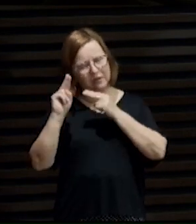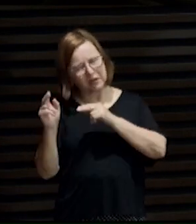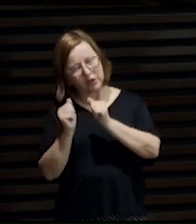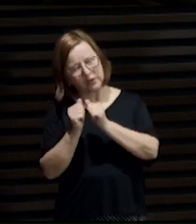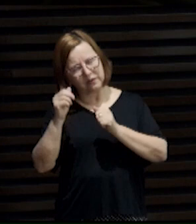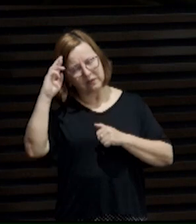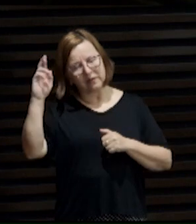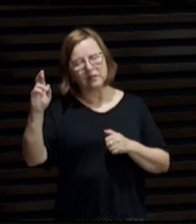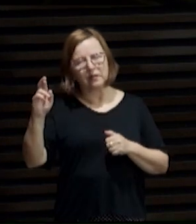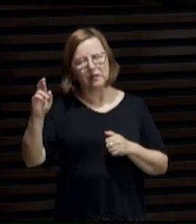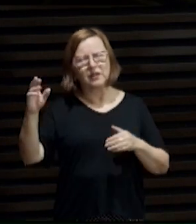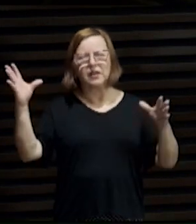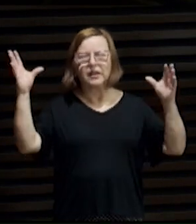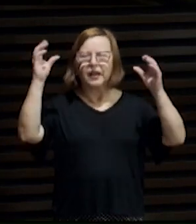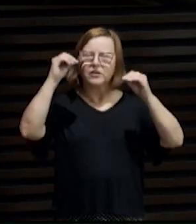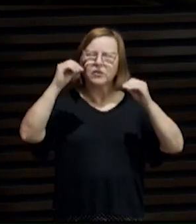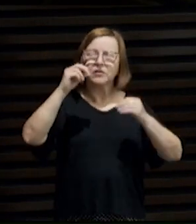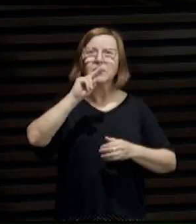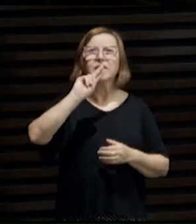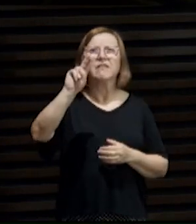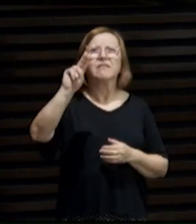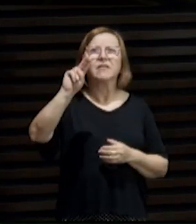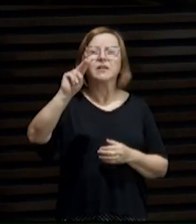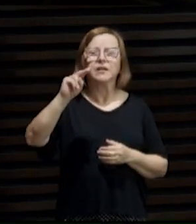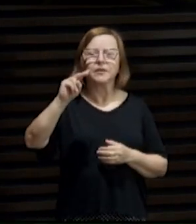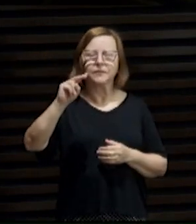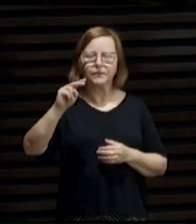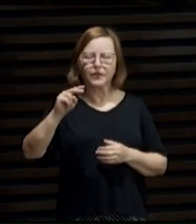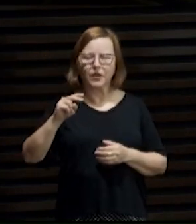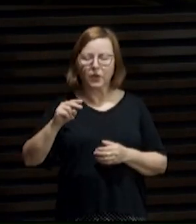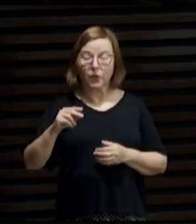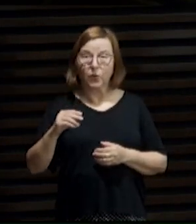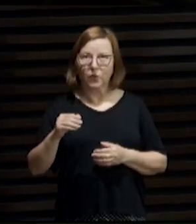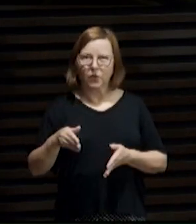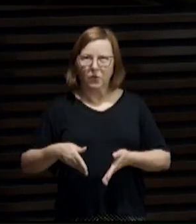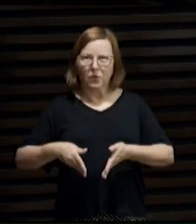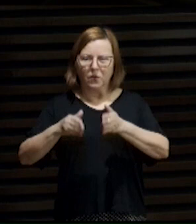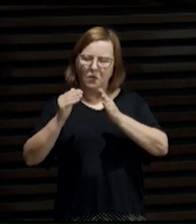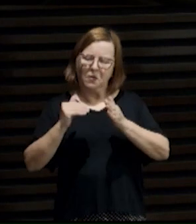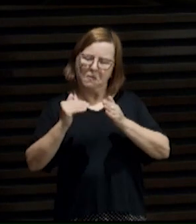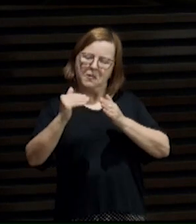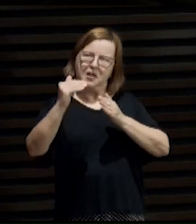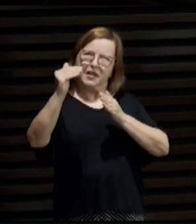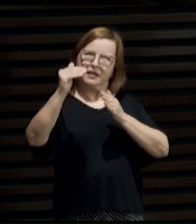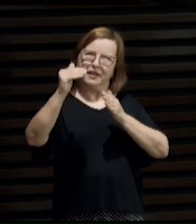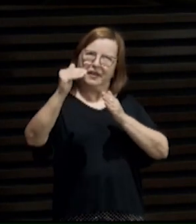vê? Uma escada que ligava ele aos céus, e subiam e desciam anjos. Ele viu